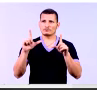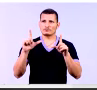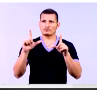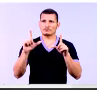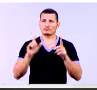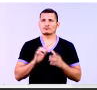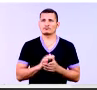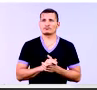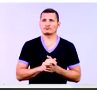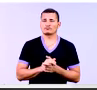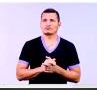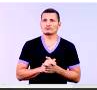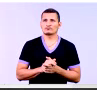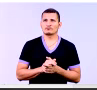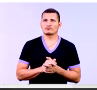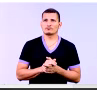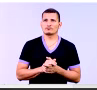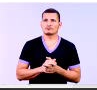Simples assim.